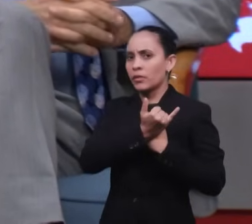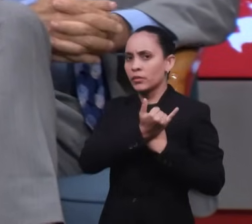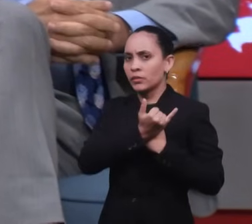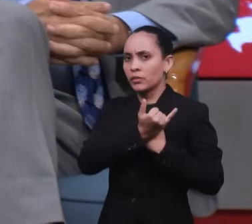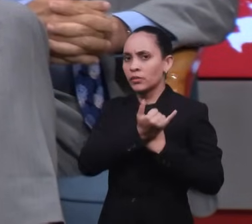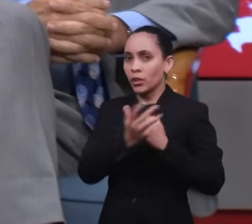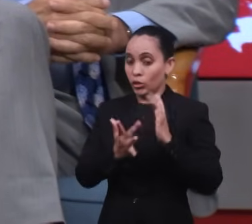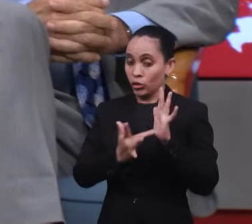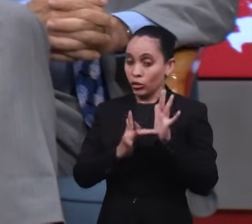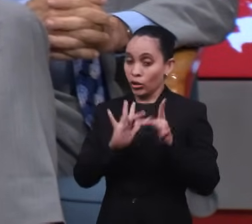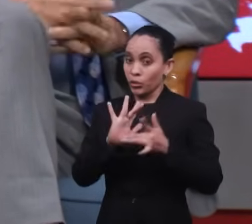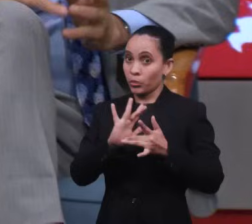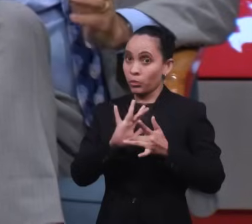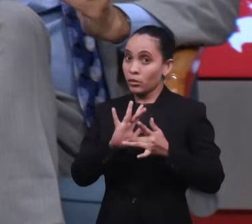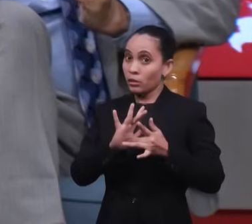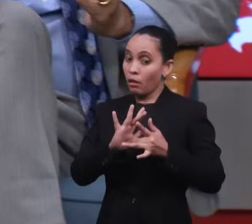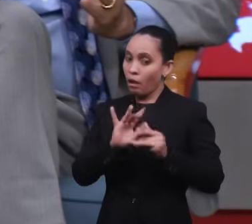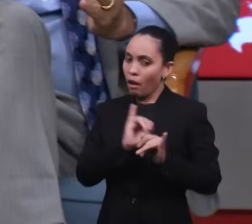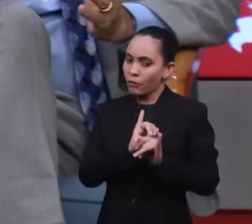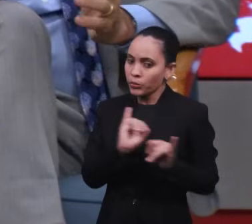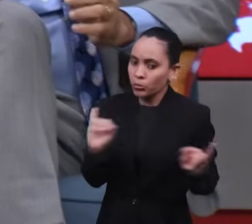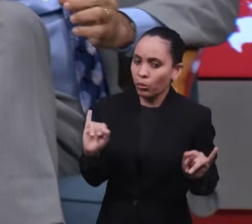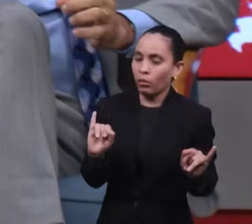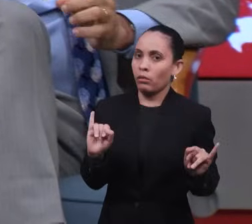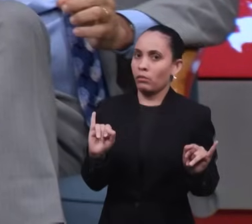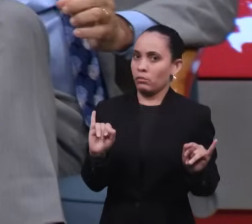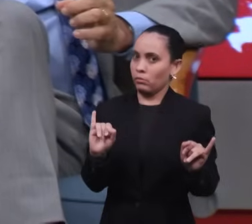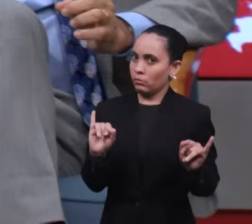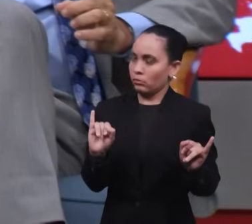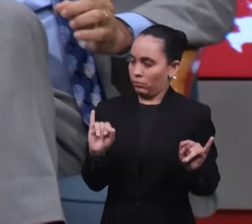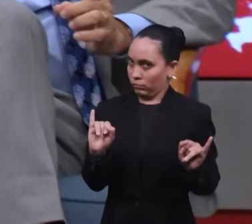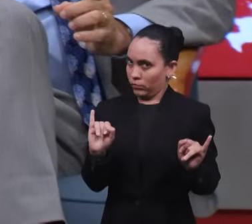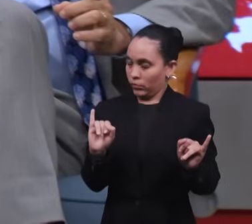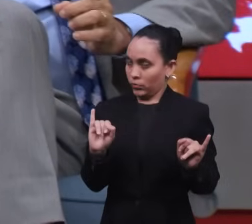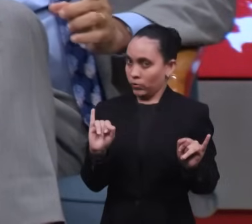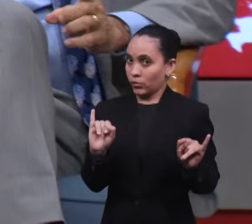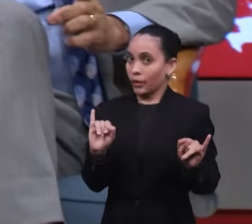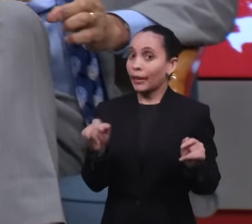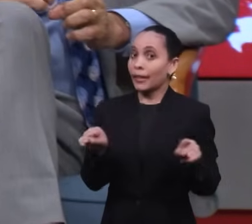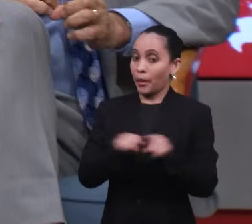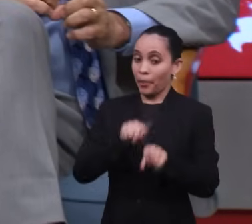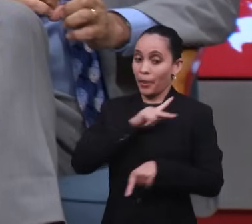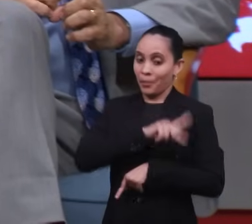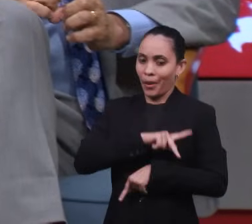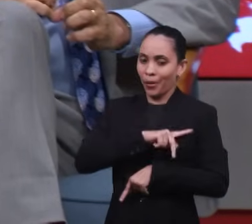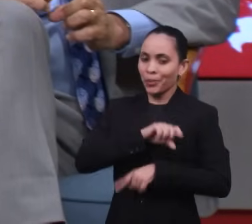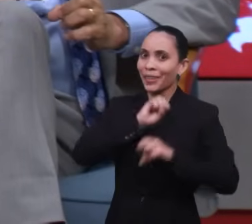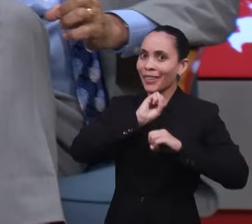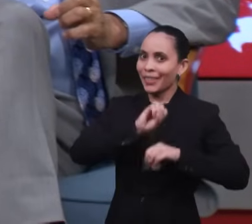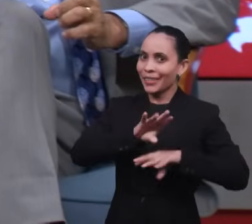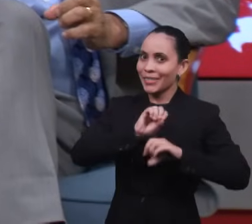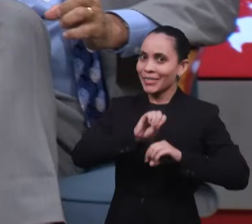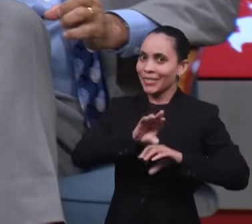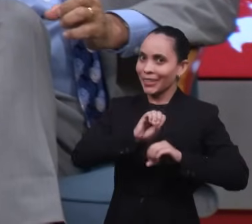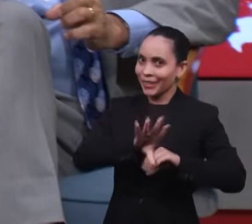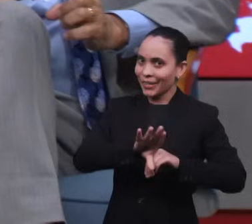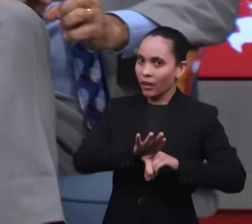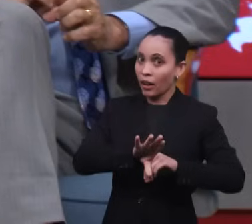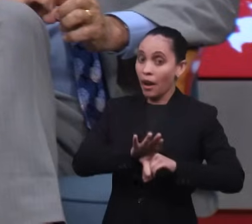Mas como seria isso? Repito, Paulo está ensinando aos coríntios o cuidado com o